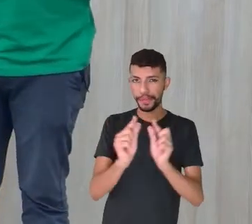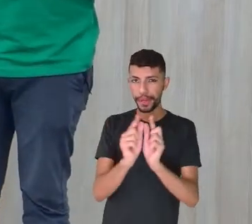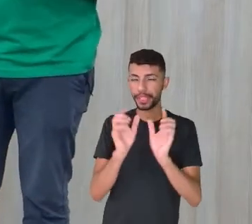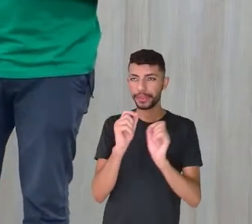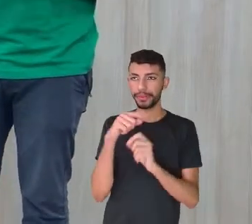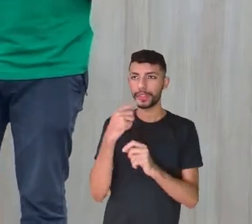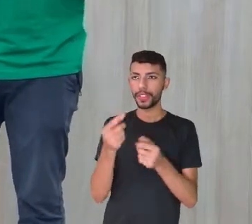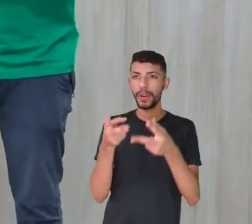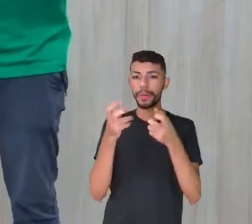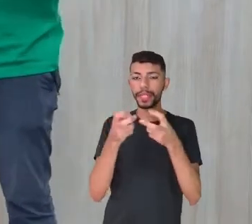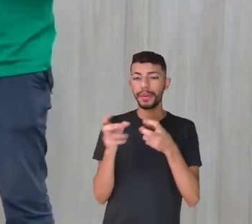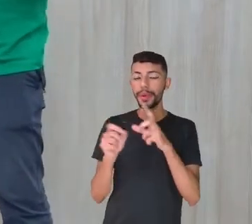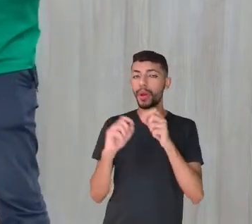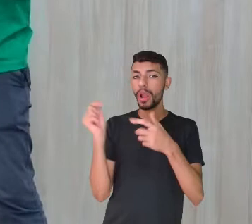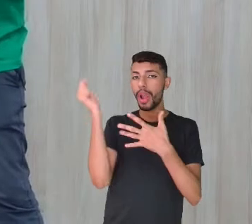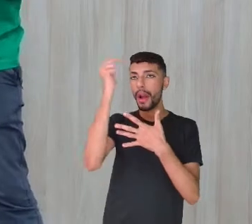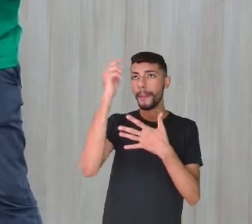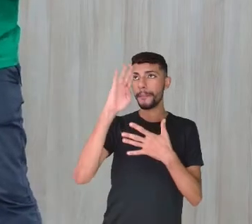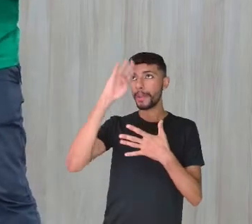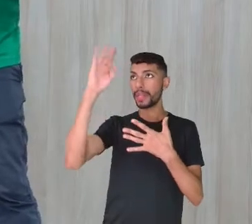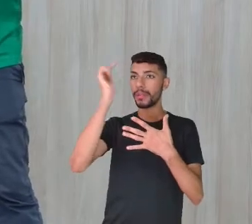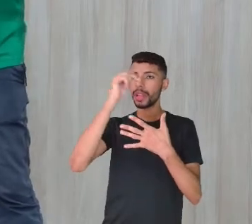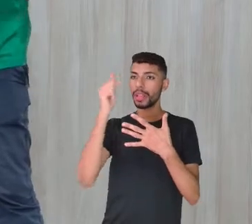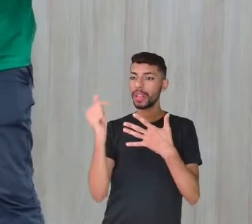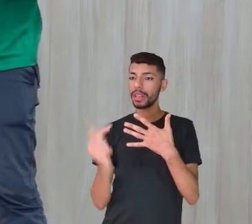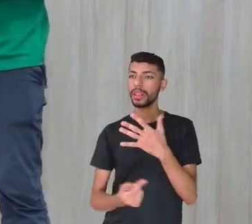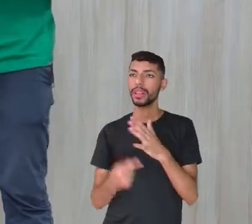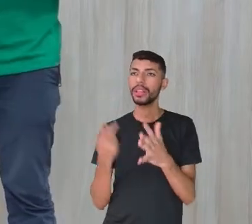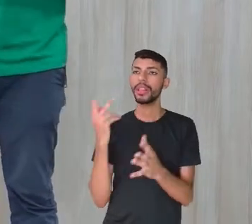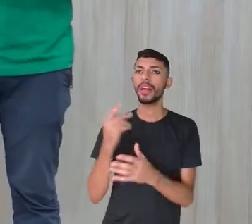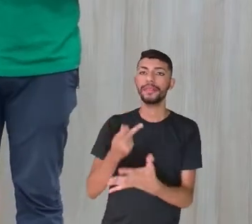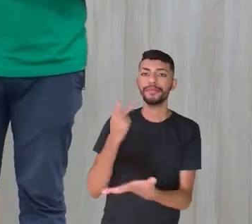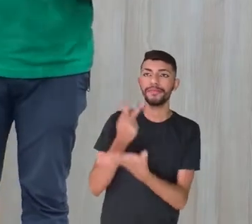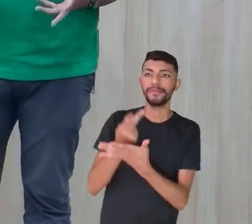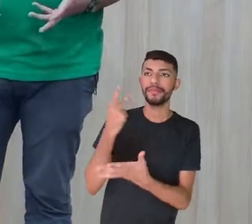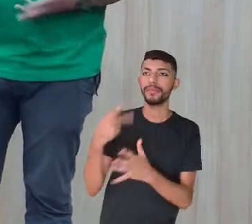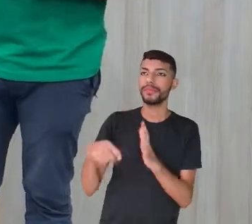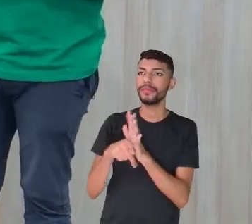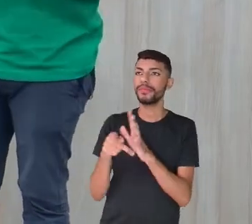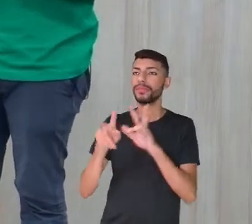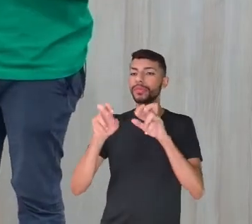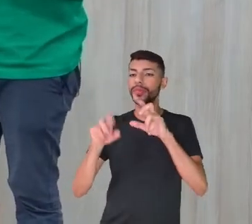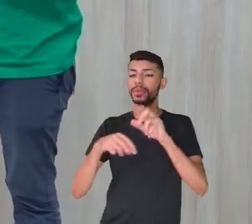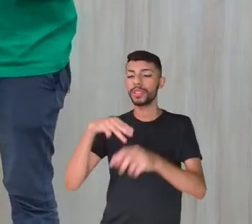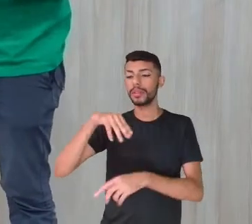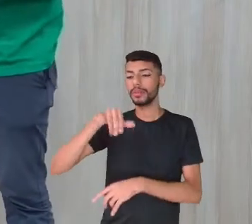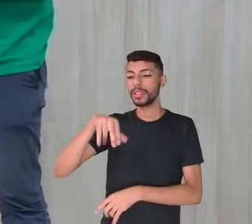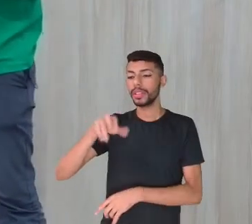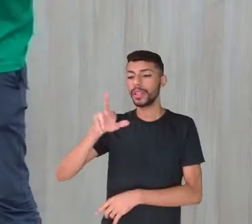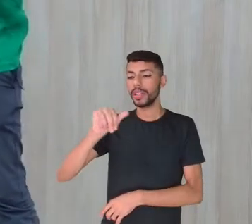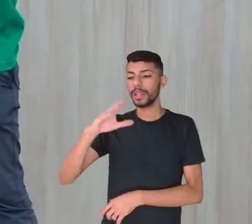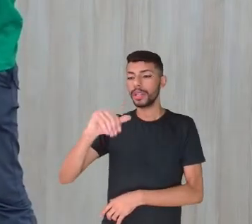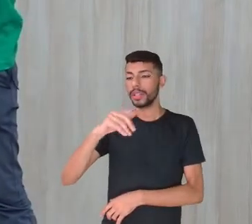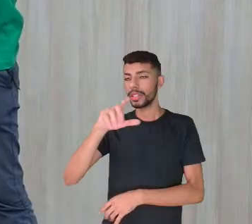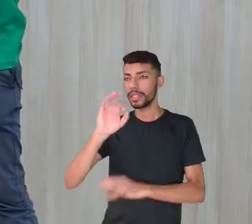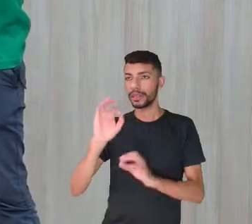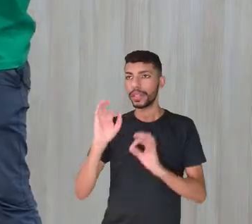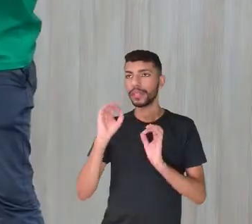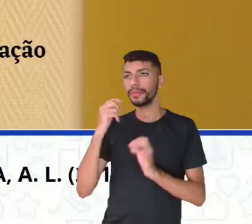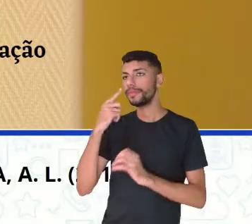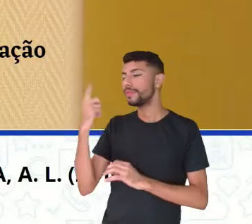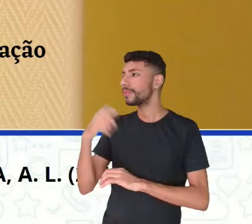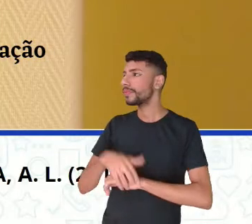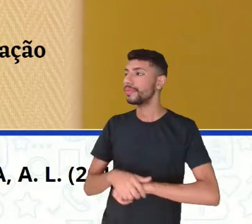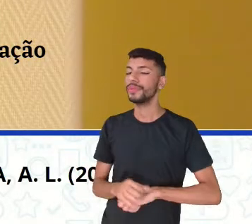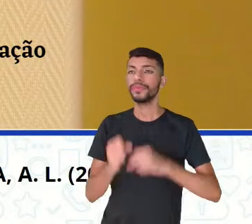vai ver os principais eventos históricos sobre a mineração em Minas Gerais, tá? Então, ó, como eu